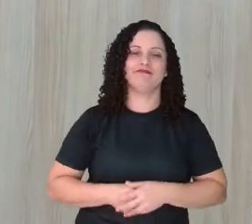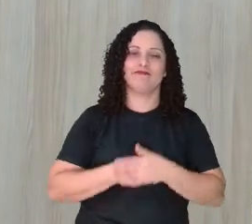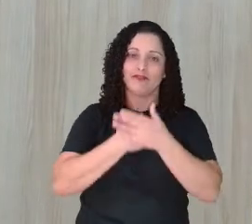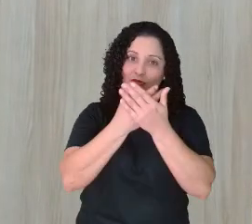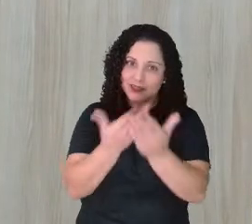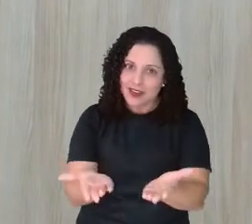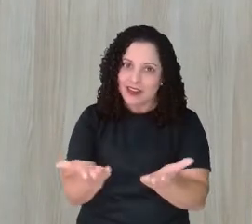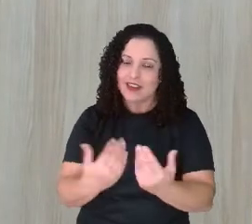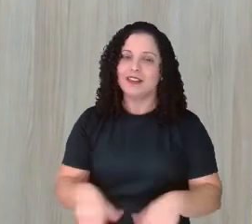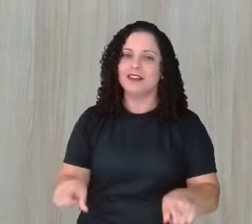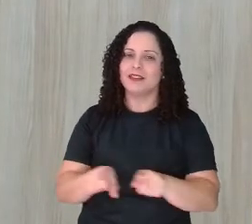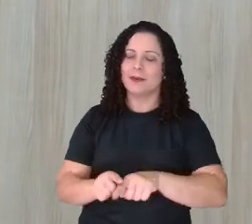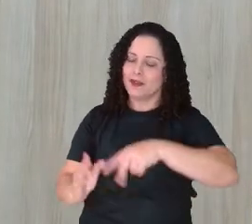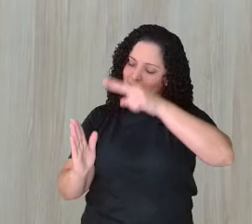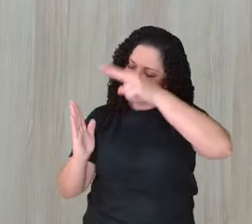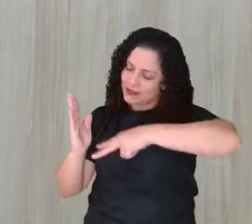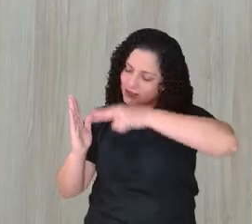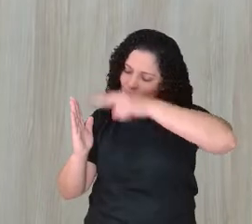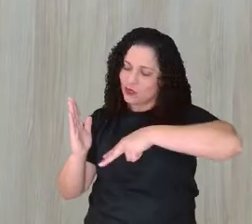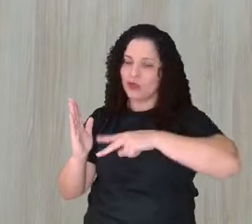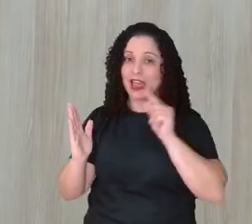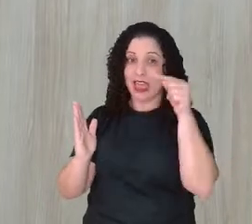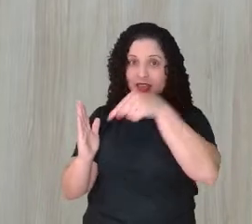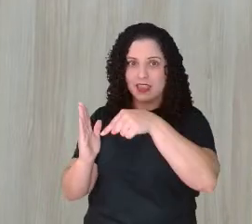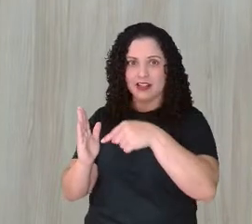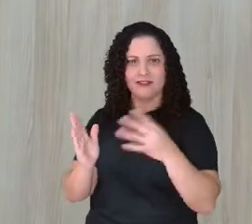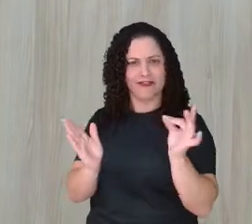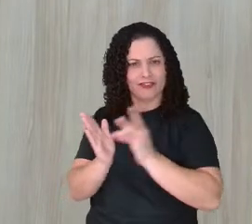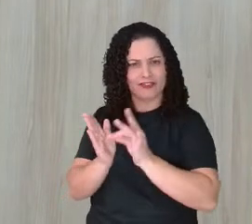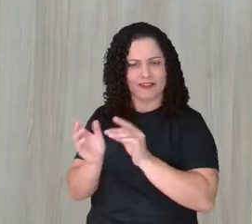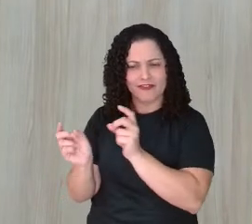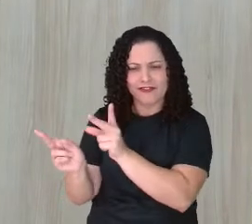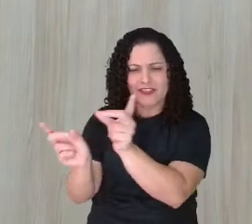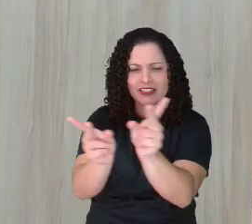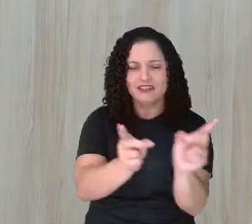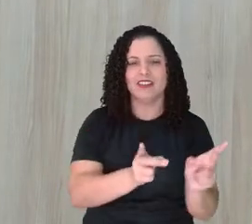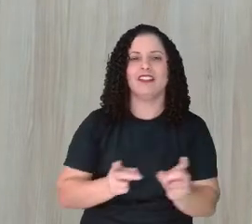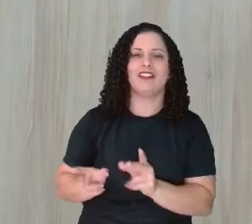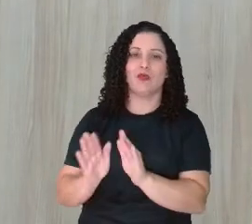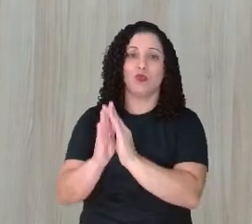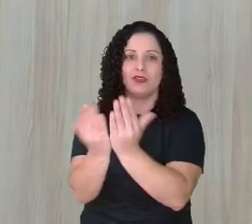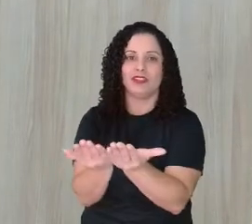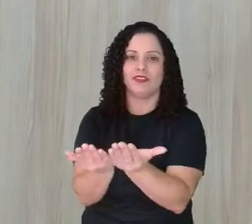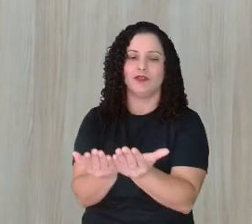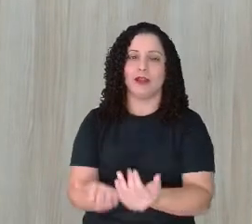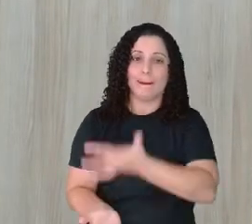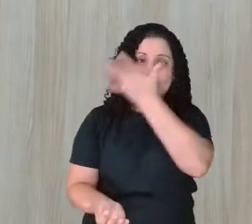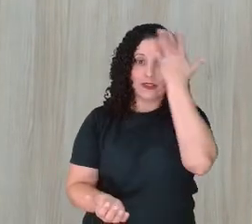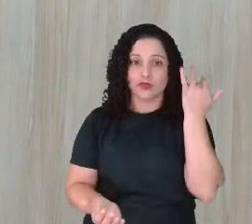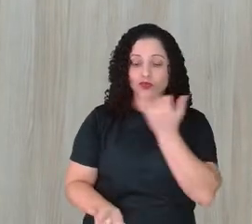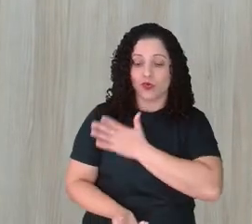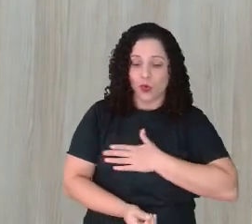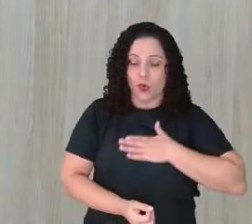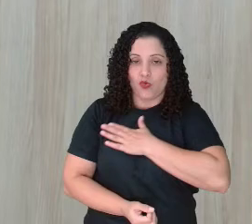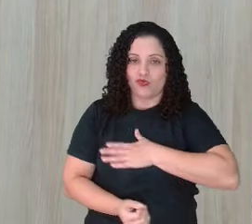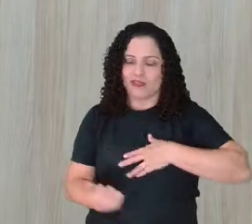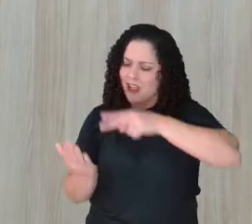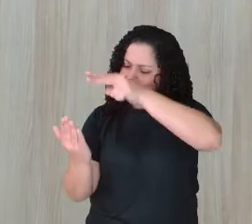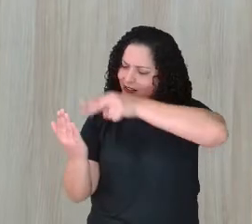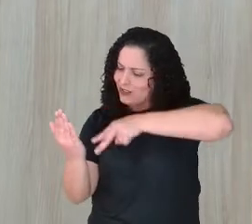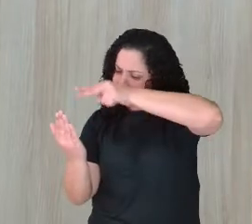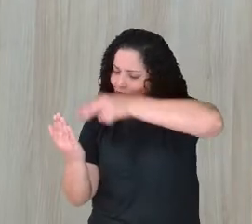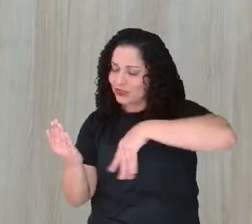aquele livro funcione hoje, para que aquele livro seja vendido cada vez mais, os leitores precisam gostar,